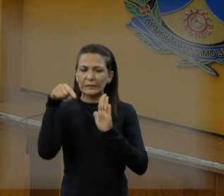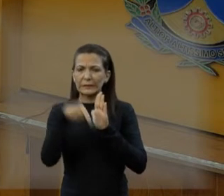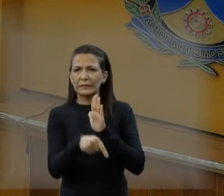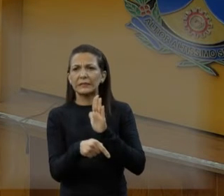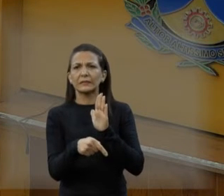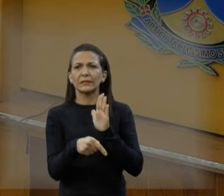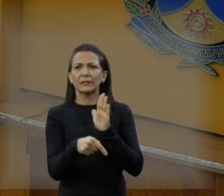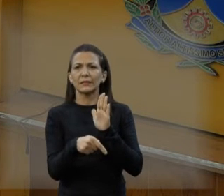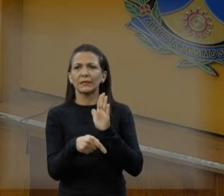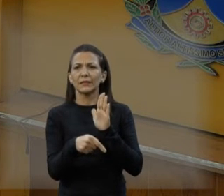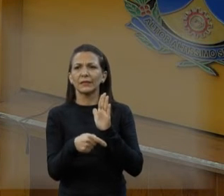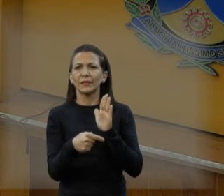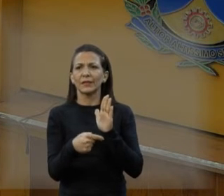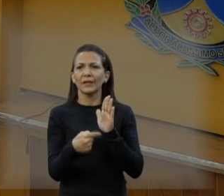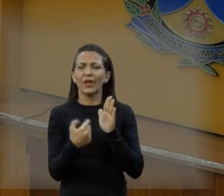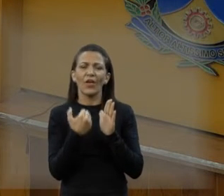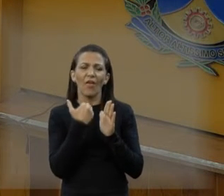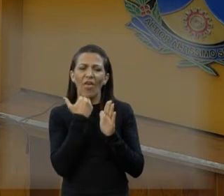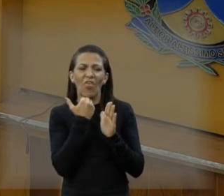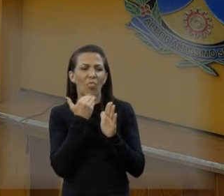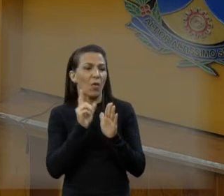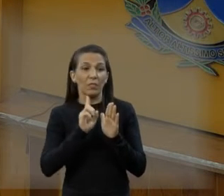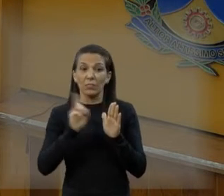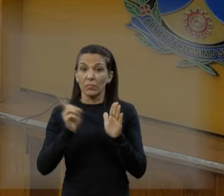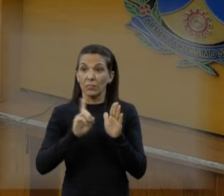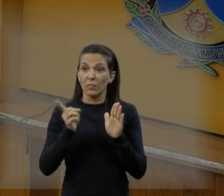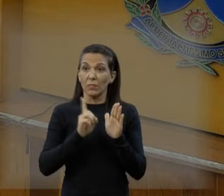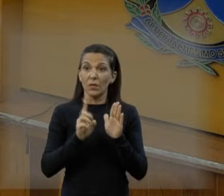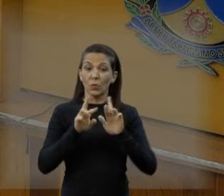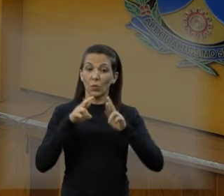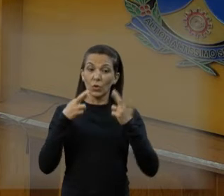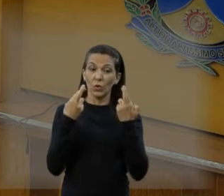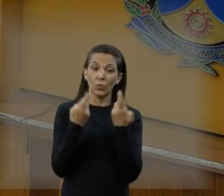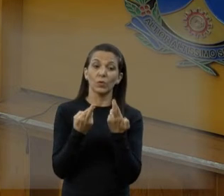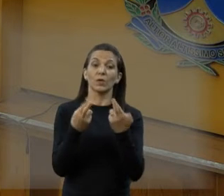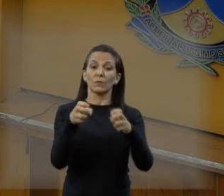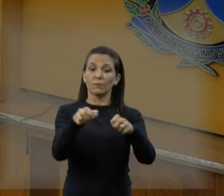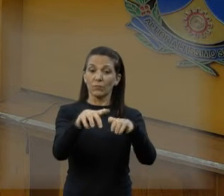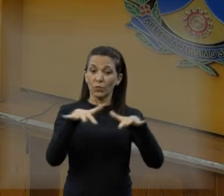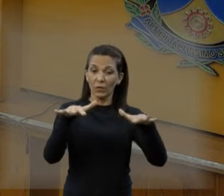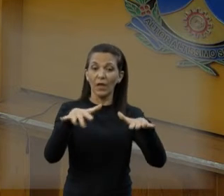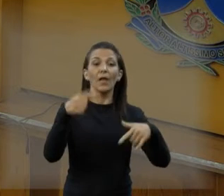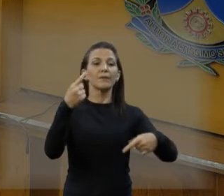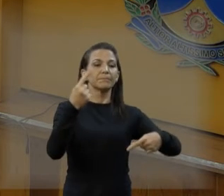de a tua de olhada foi discutir 80 audiências tão